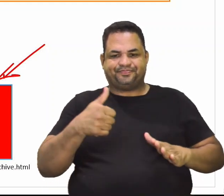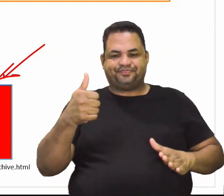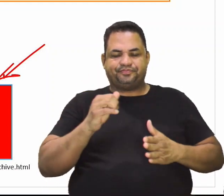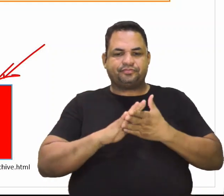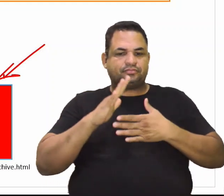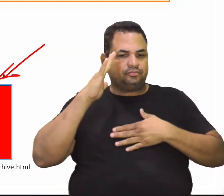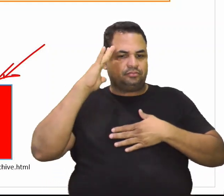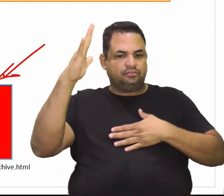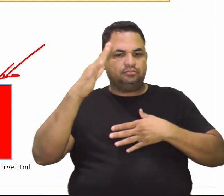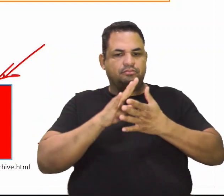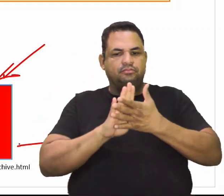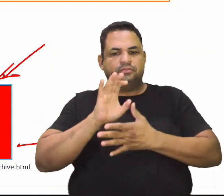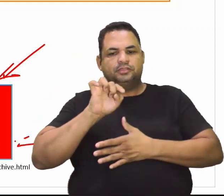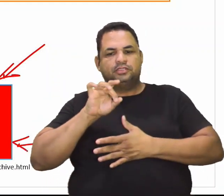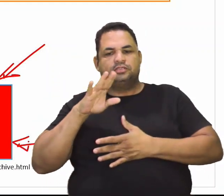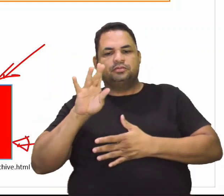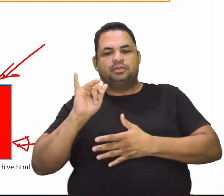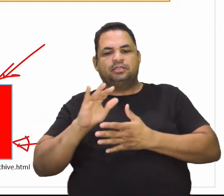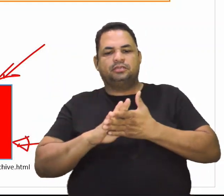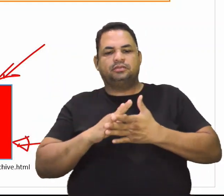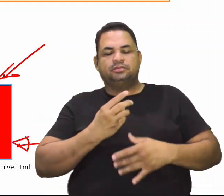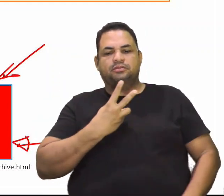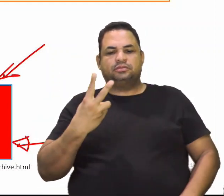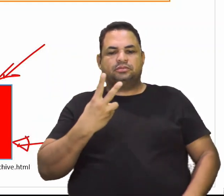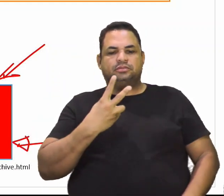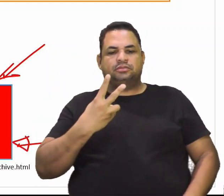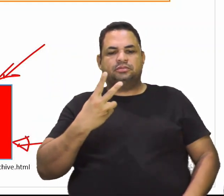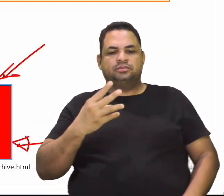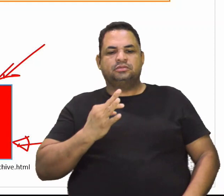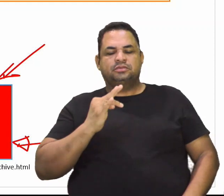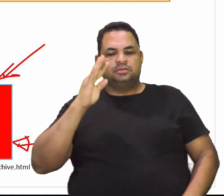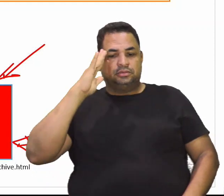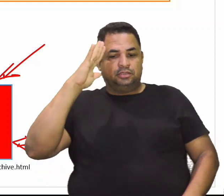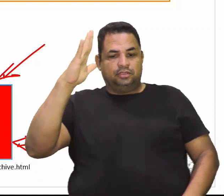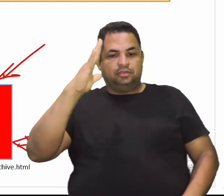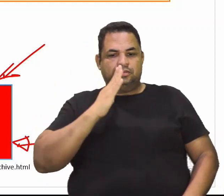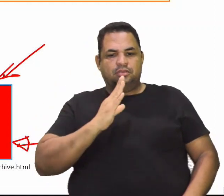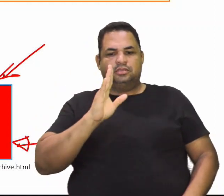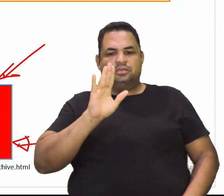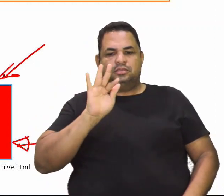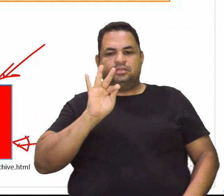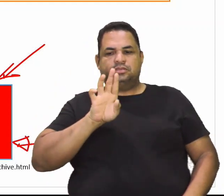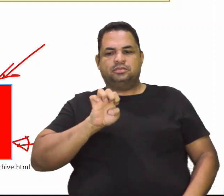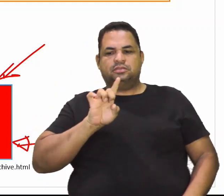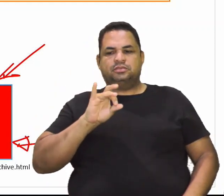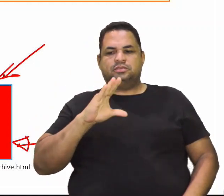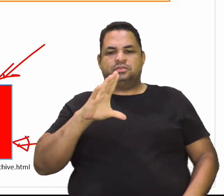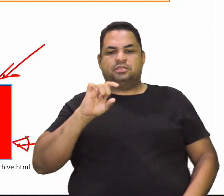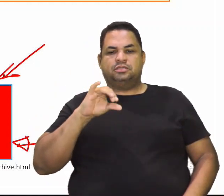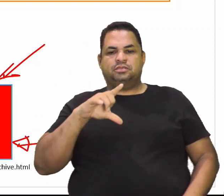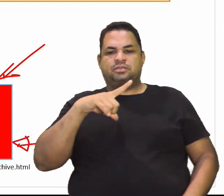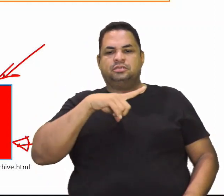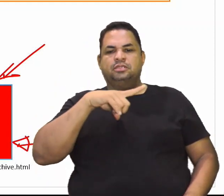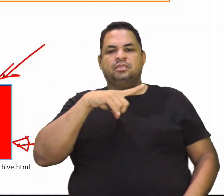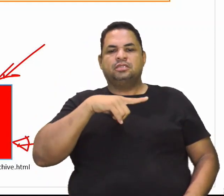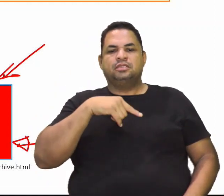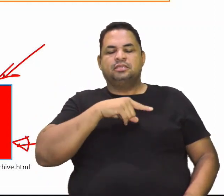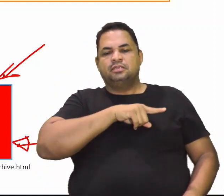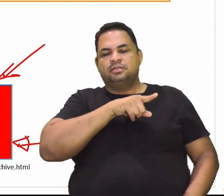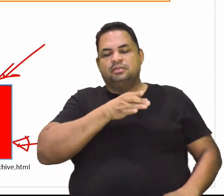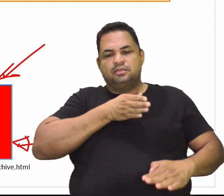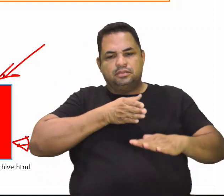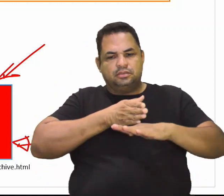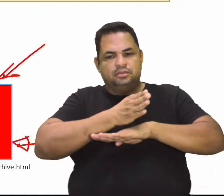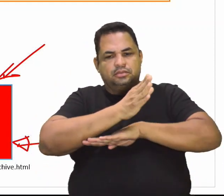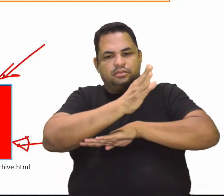de Bering. E a segunda teoria é a teoria transoceânica. Olha aqui, que o homem tenha